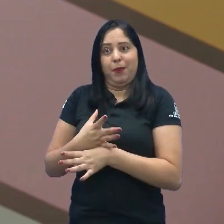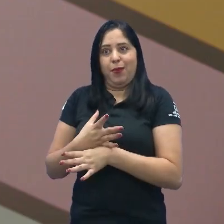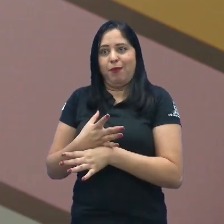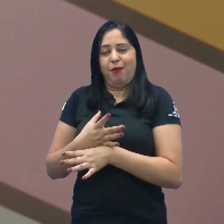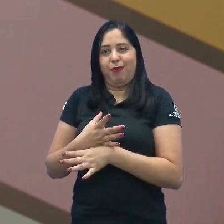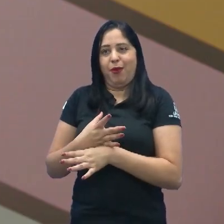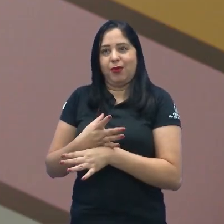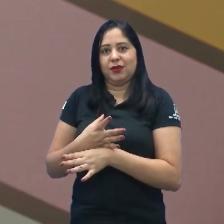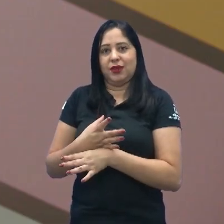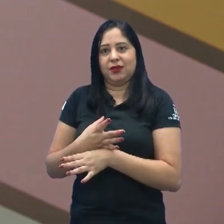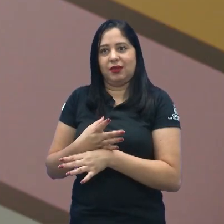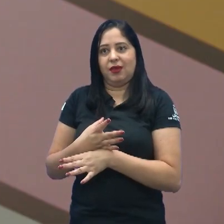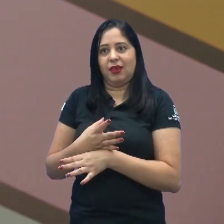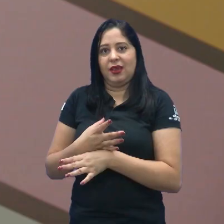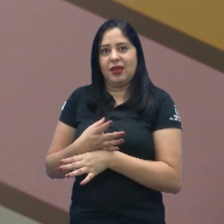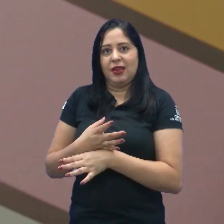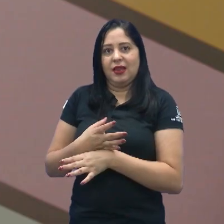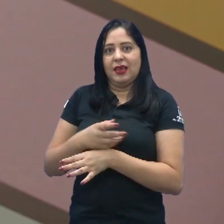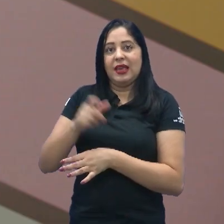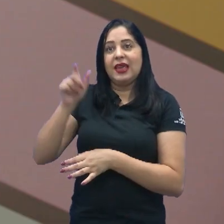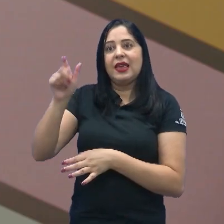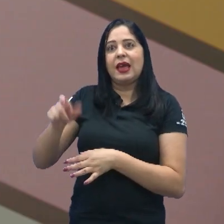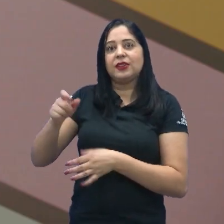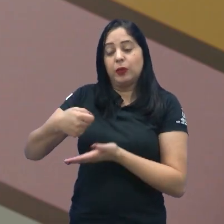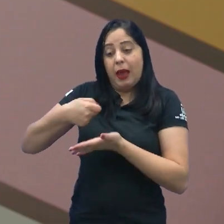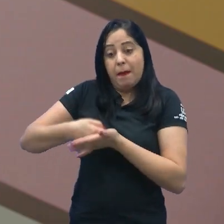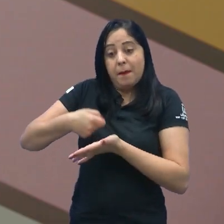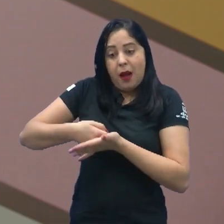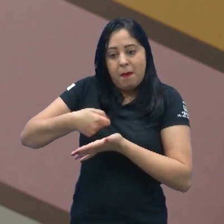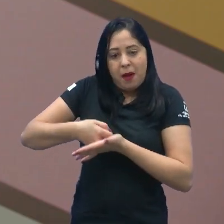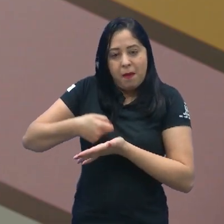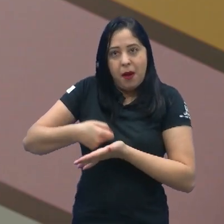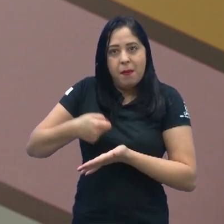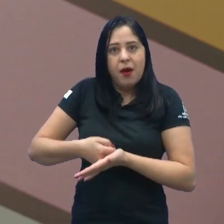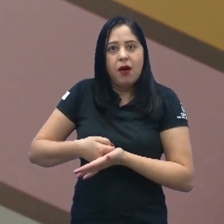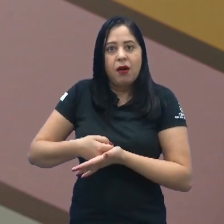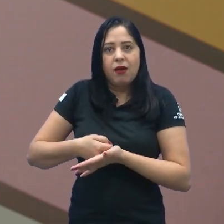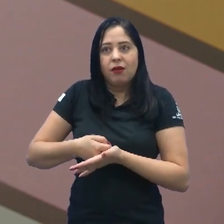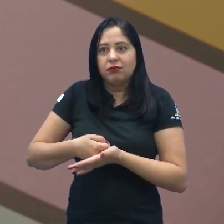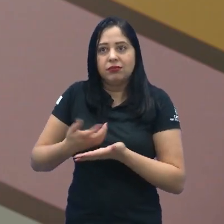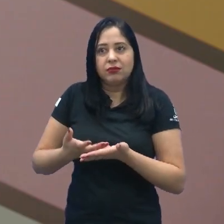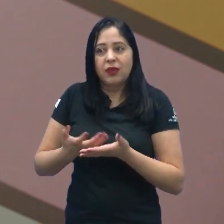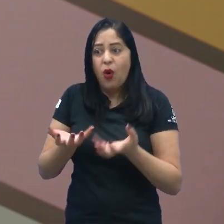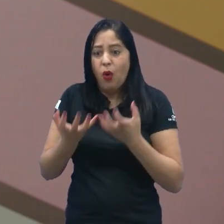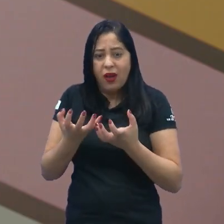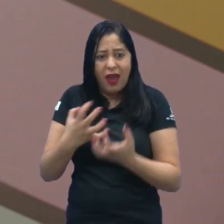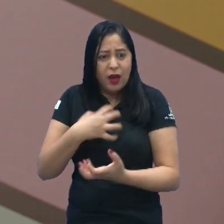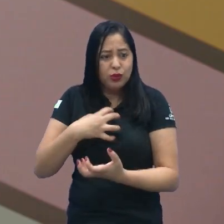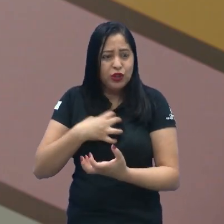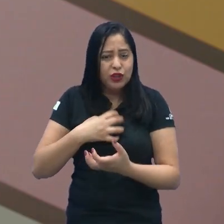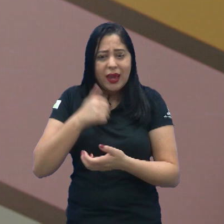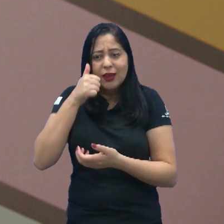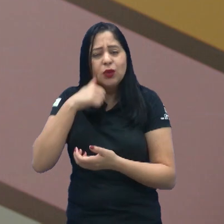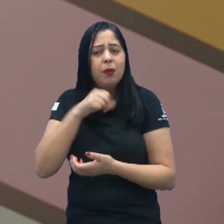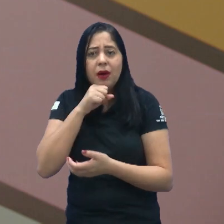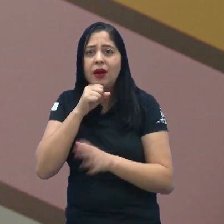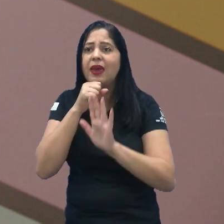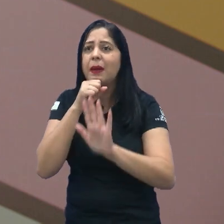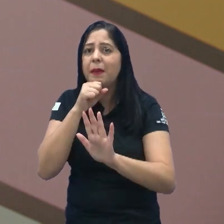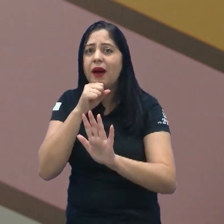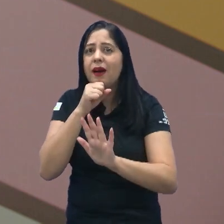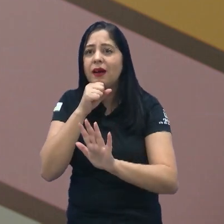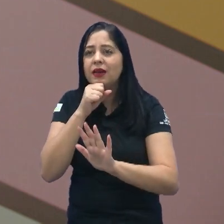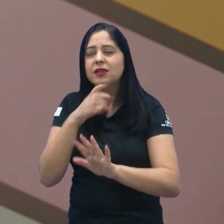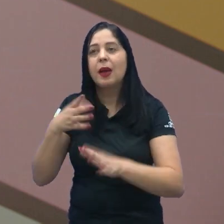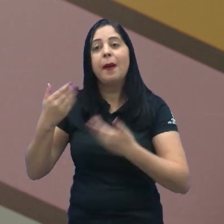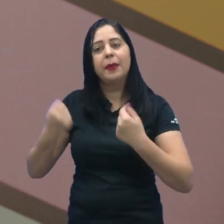vezes se cobram muito a questão do instinto materno. E na verdade, tudo é vínculo, tudo é vivência, tudo é dia a